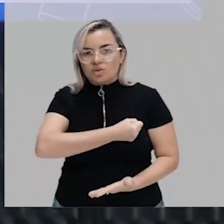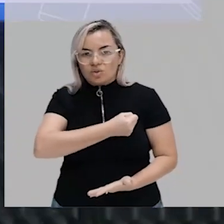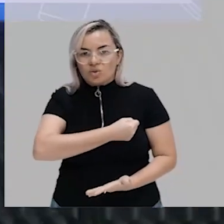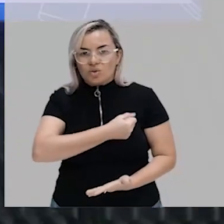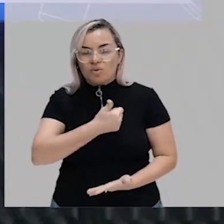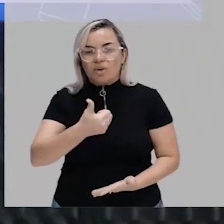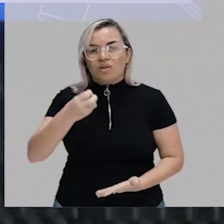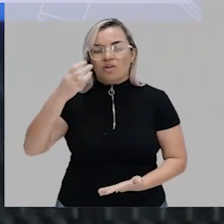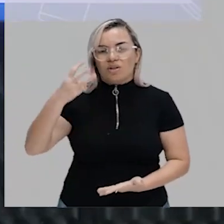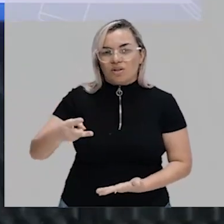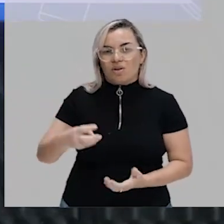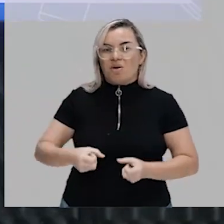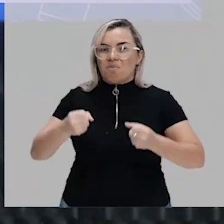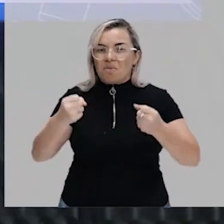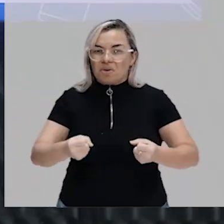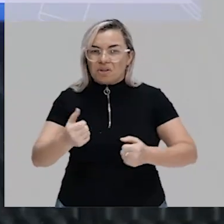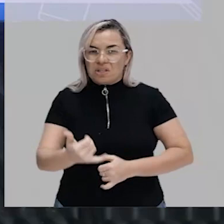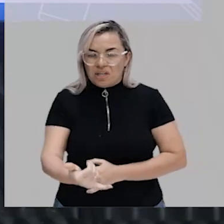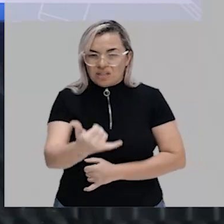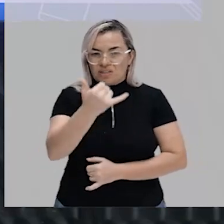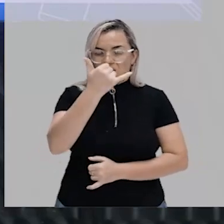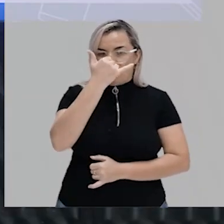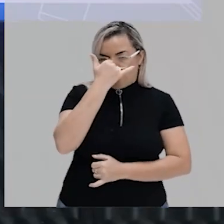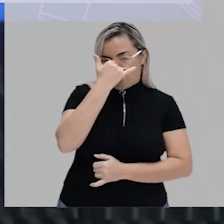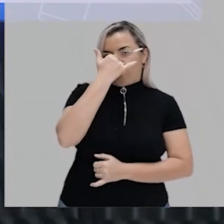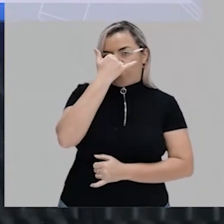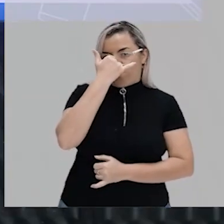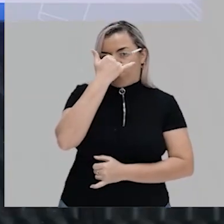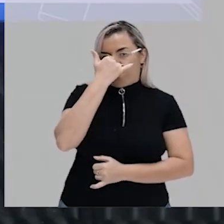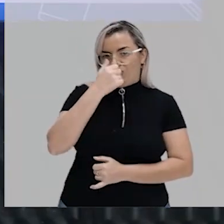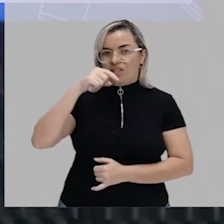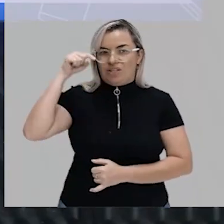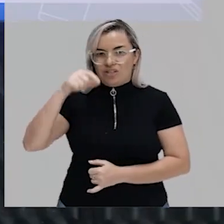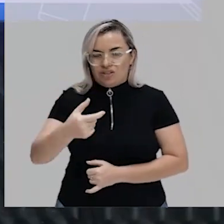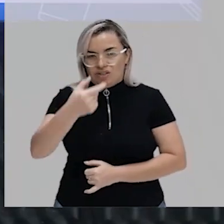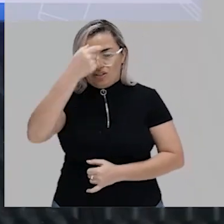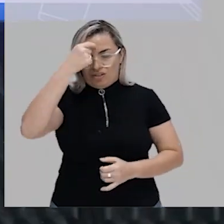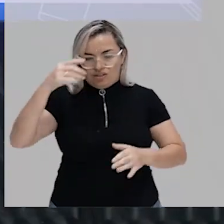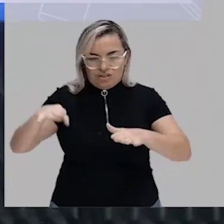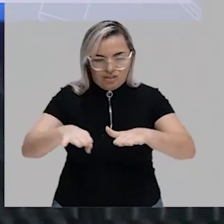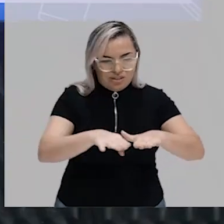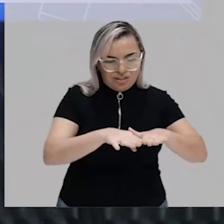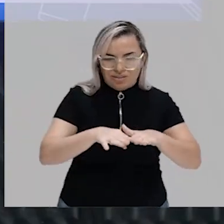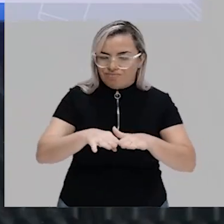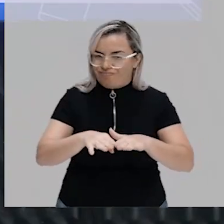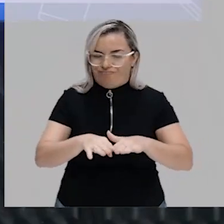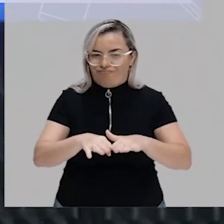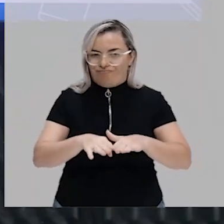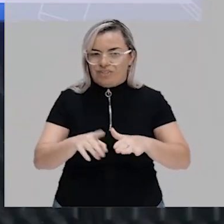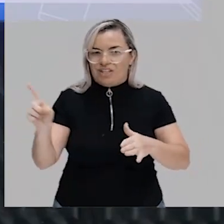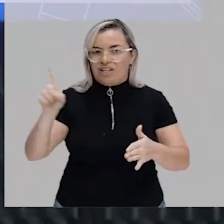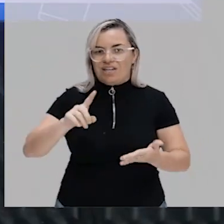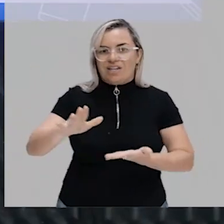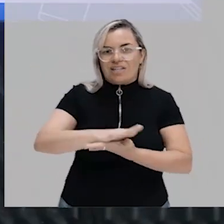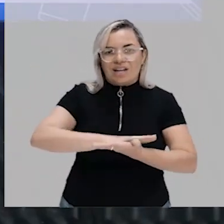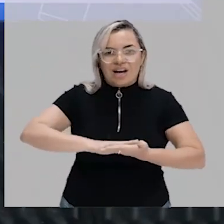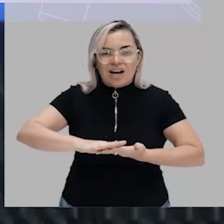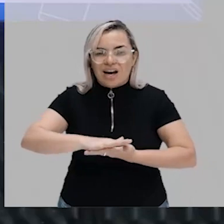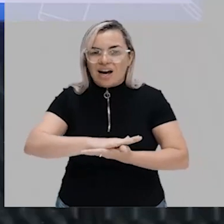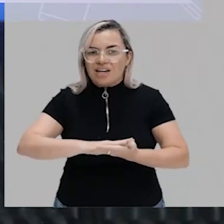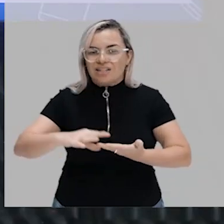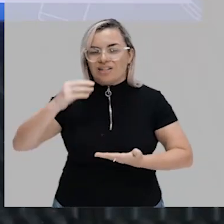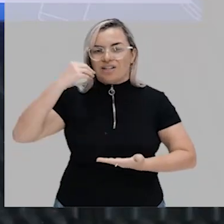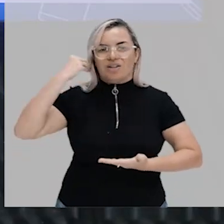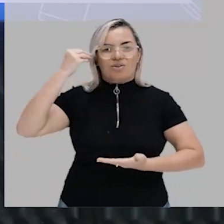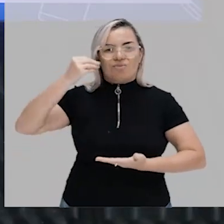má sorte. Isso é o quê? Senso comum. Não existe nada que comprove efetivamente que